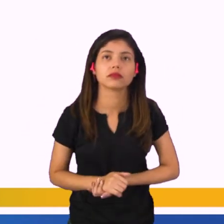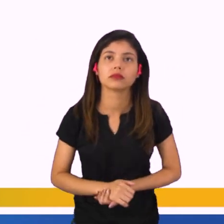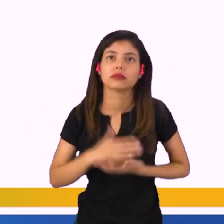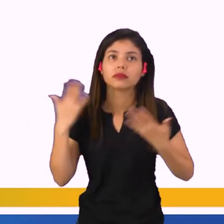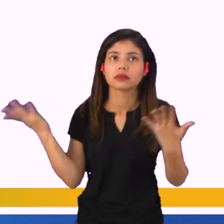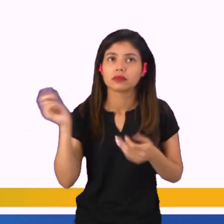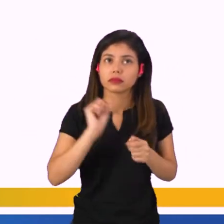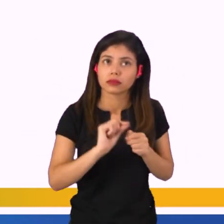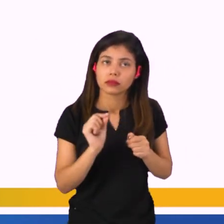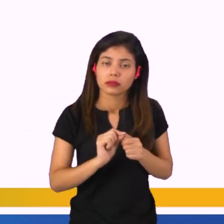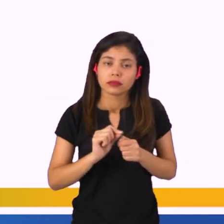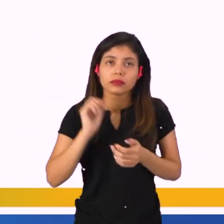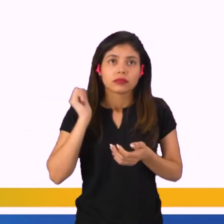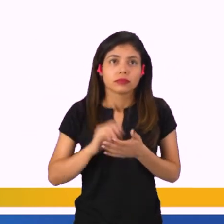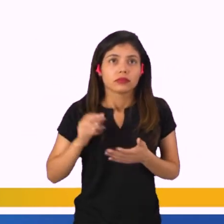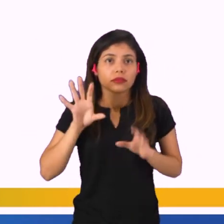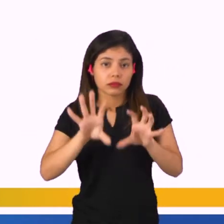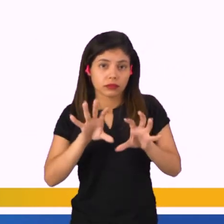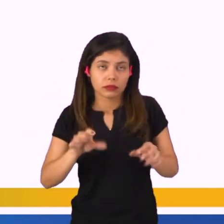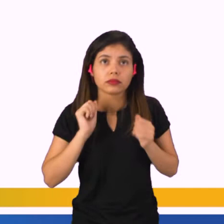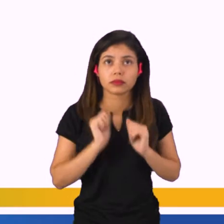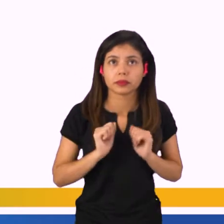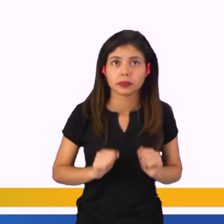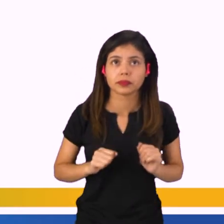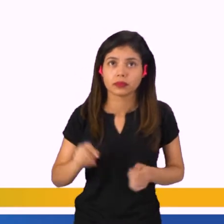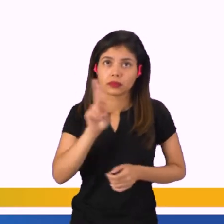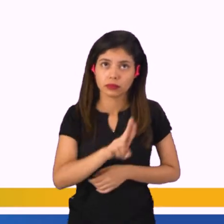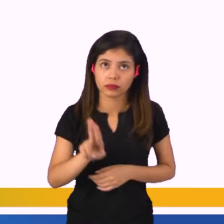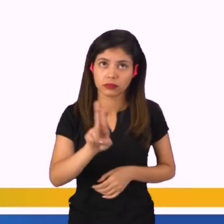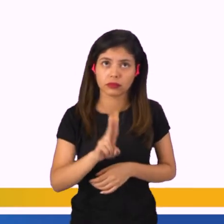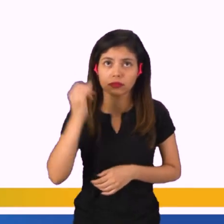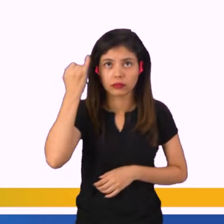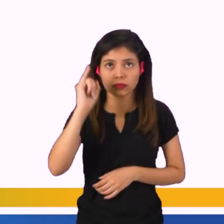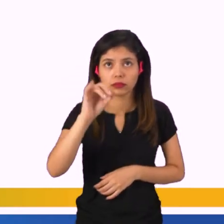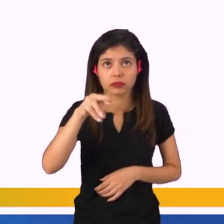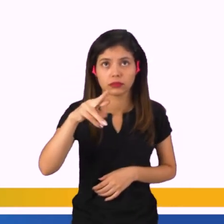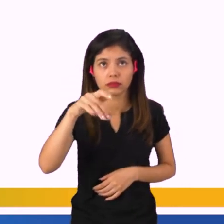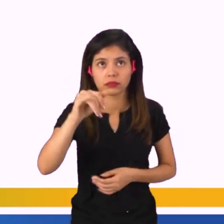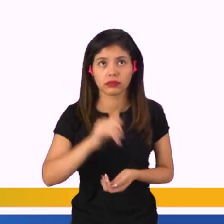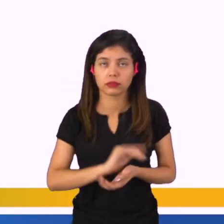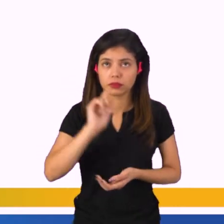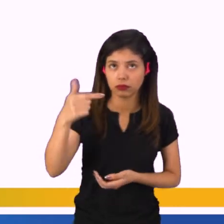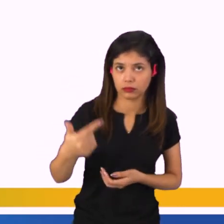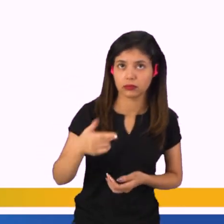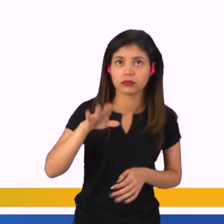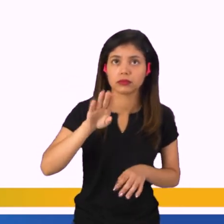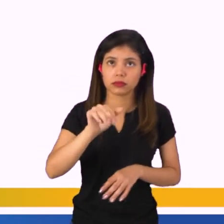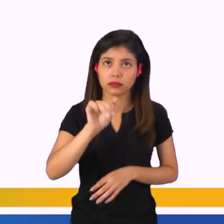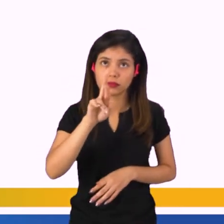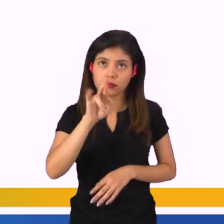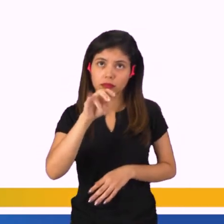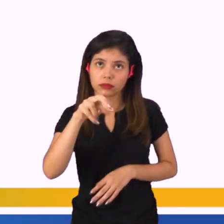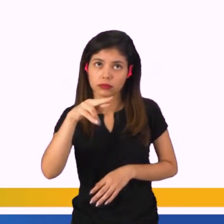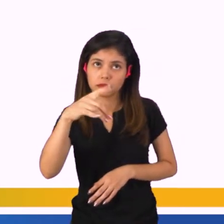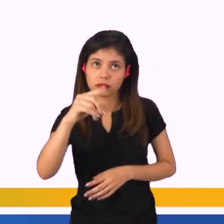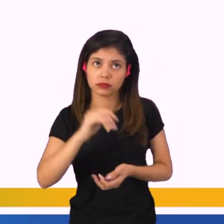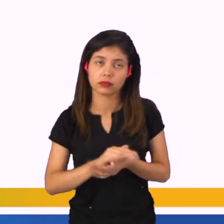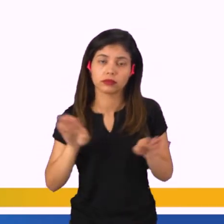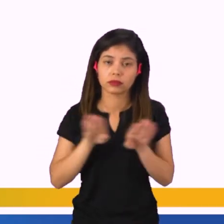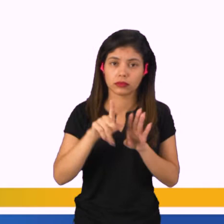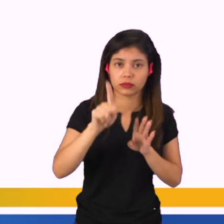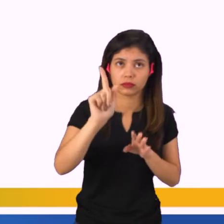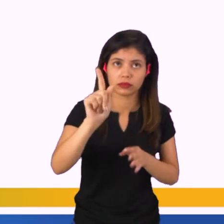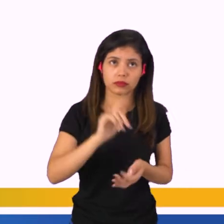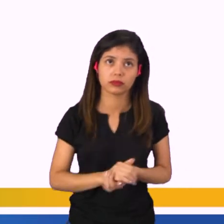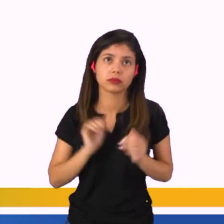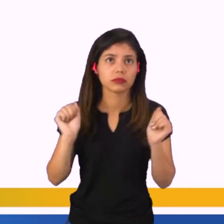outra. Então, para realizar essa tarefa, você pode até usar a ideia de múltiplos e submúltiplos do quilograma, mas